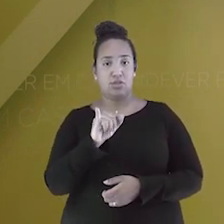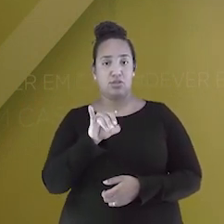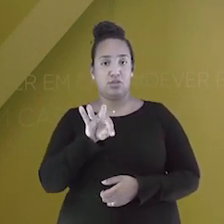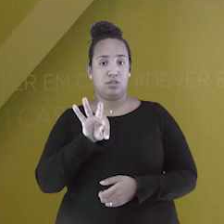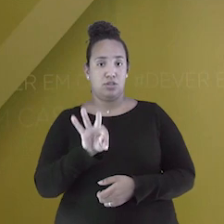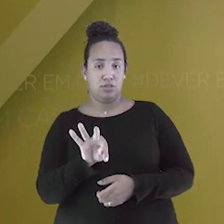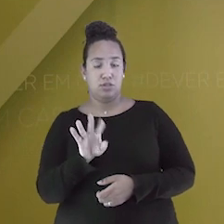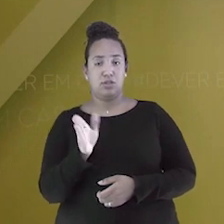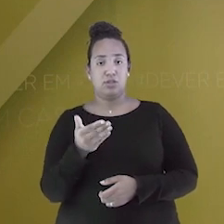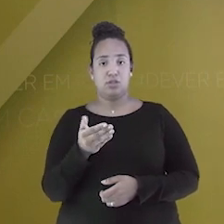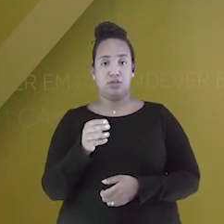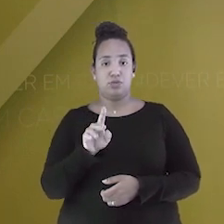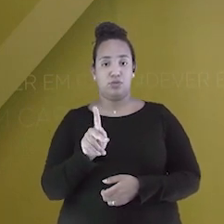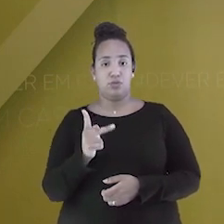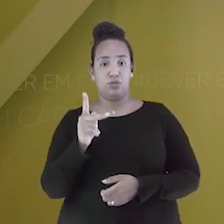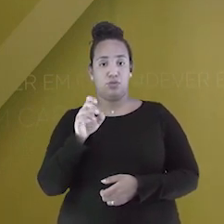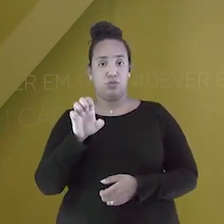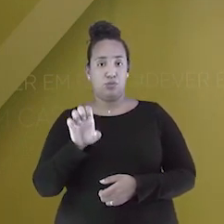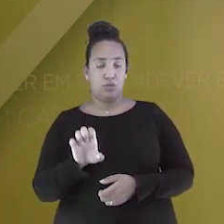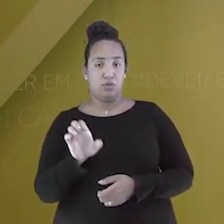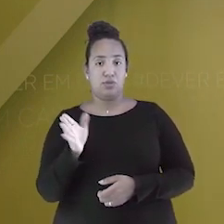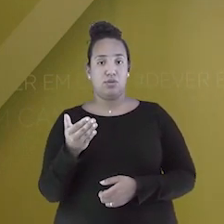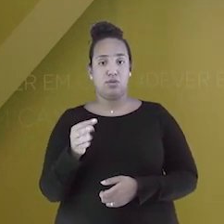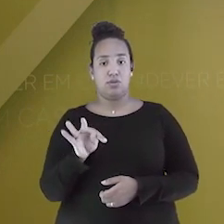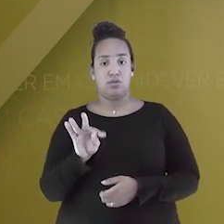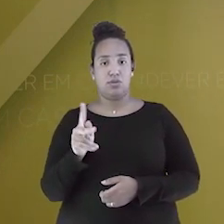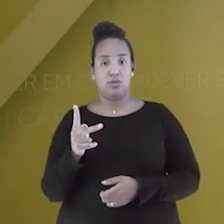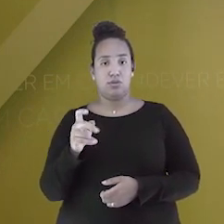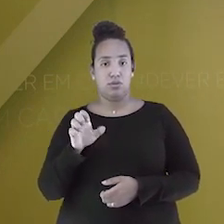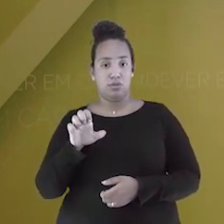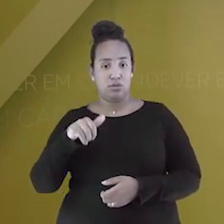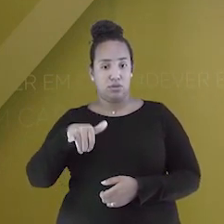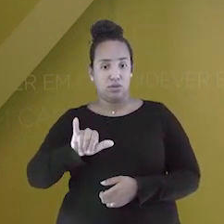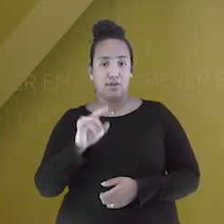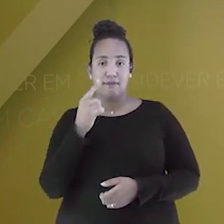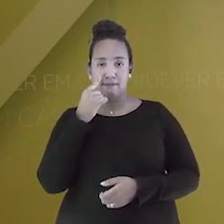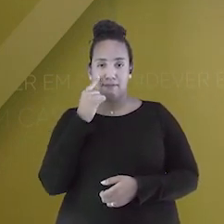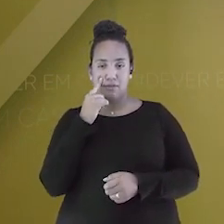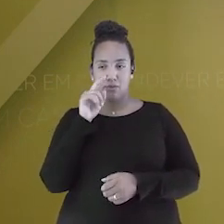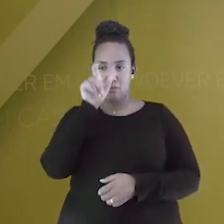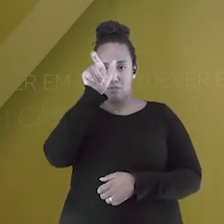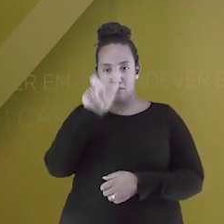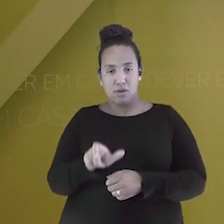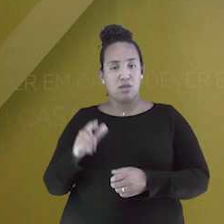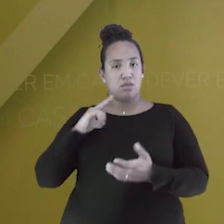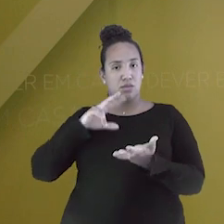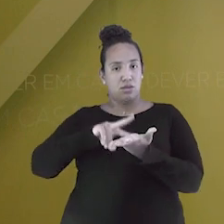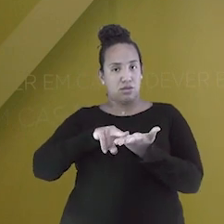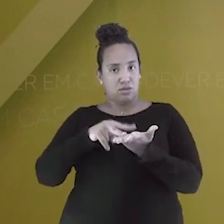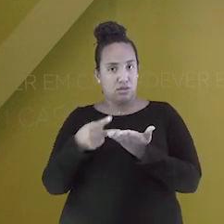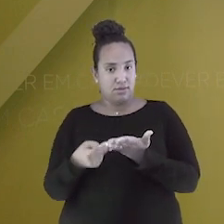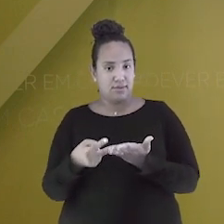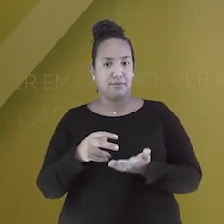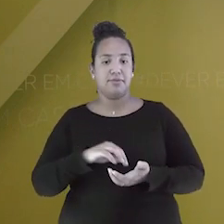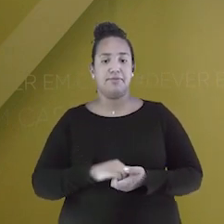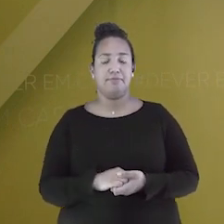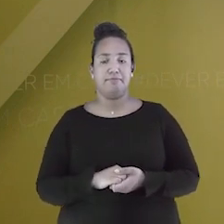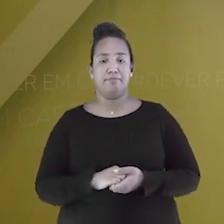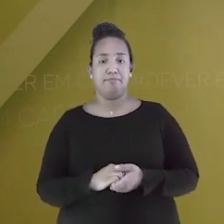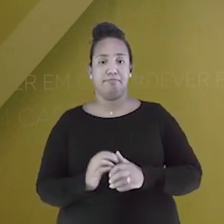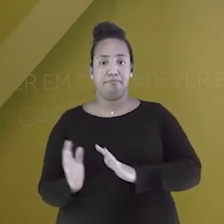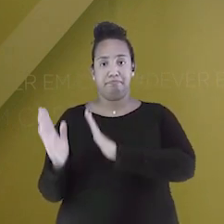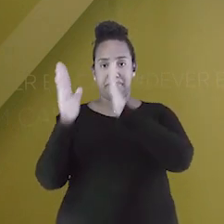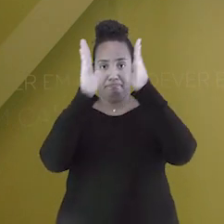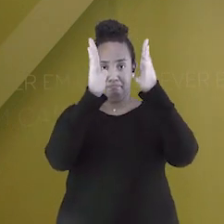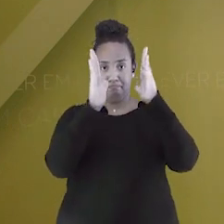they. Notem que todas têm sua tradução na frente. Na blue column, essa segunda